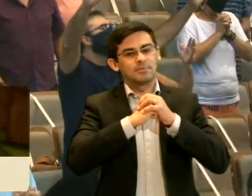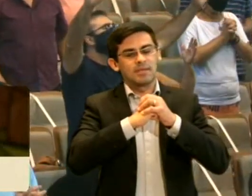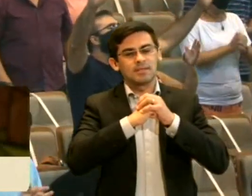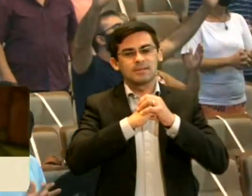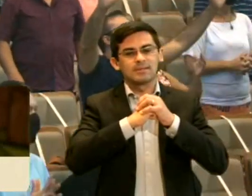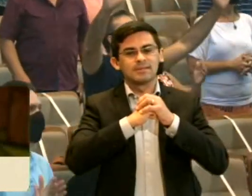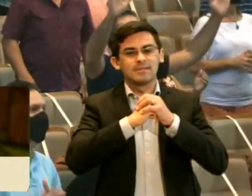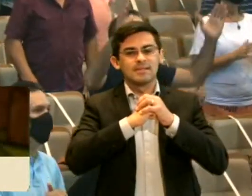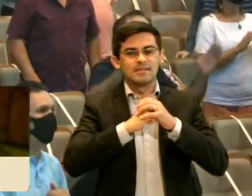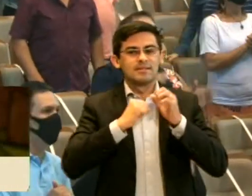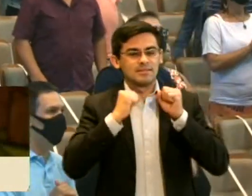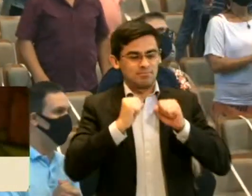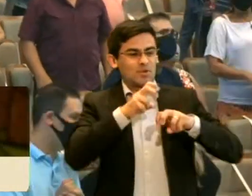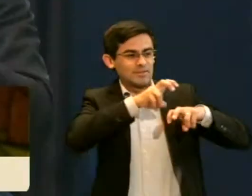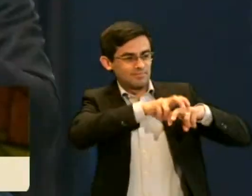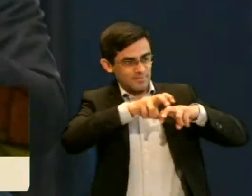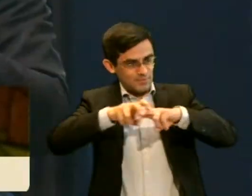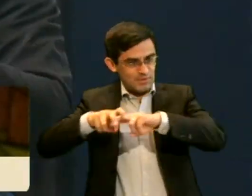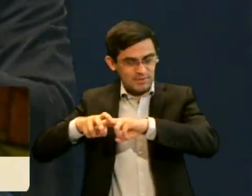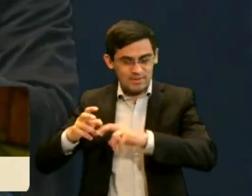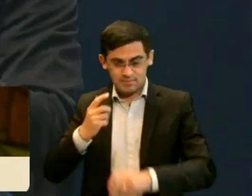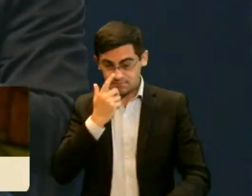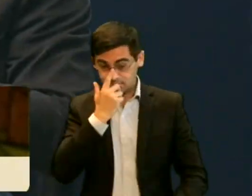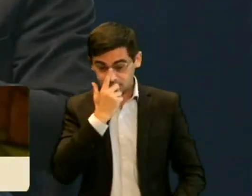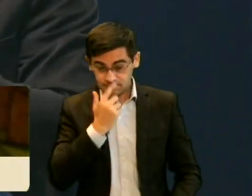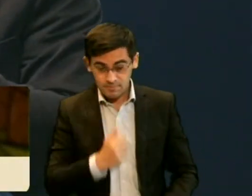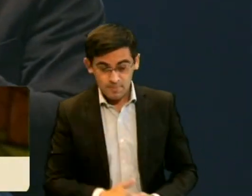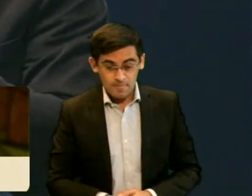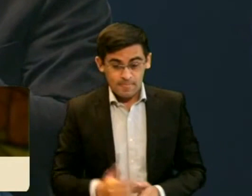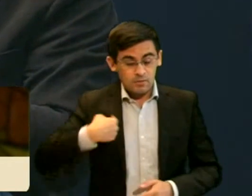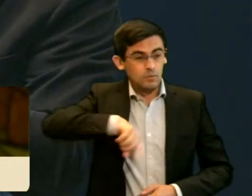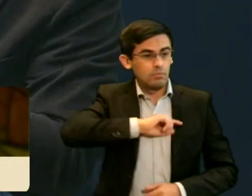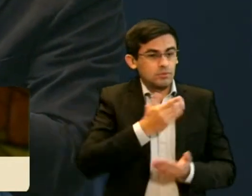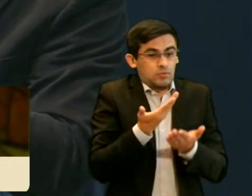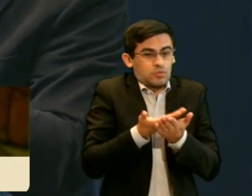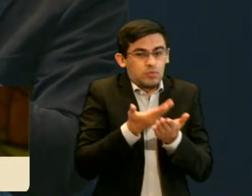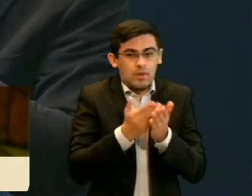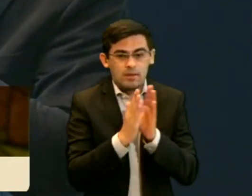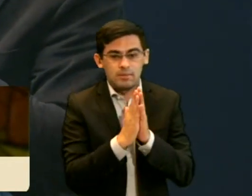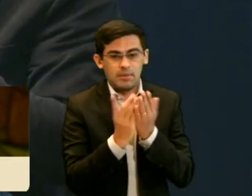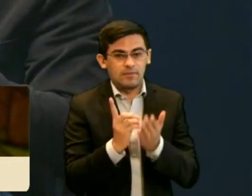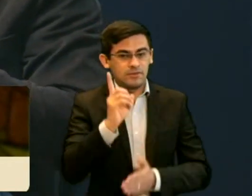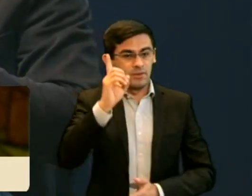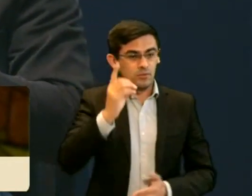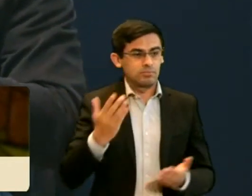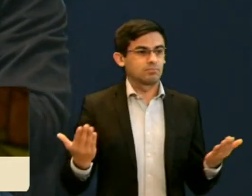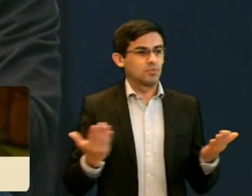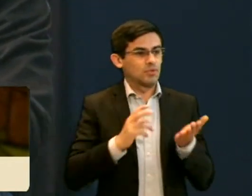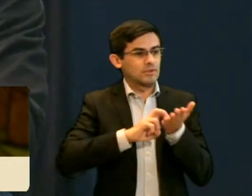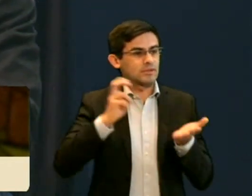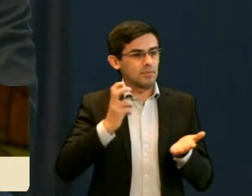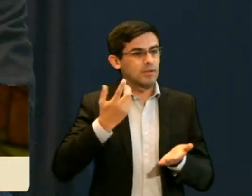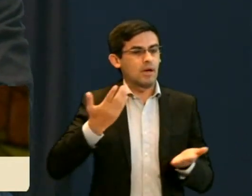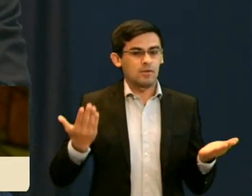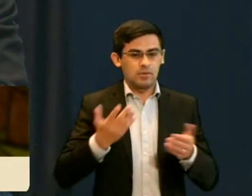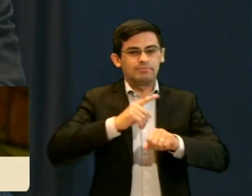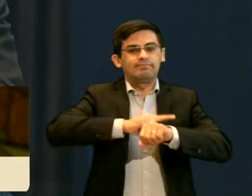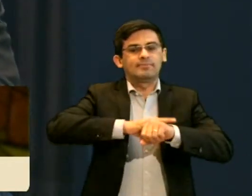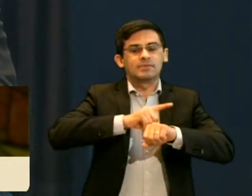Amém, amém. Pode sentar no seu lugar. Nós vamos estudar a palavra de Deus